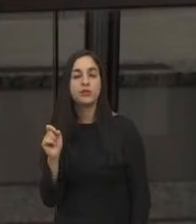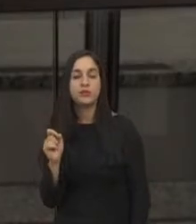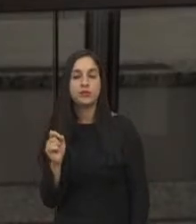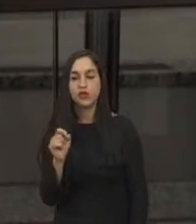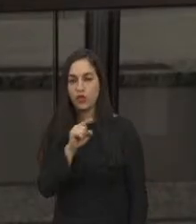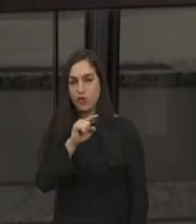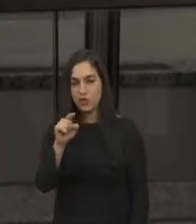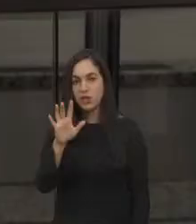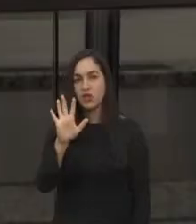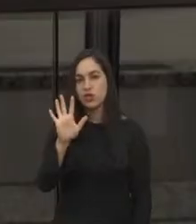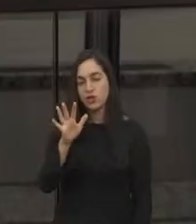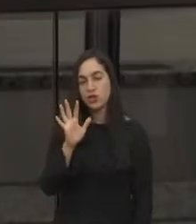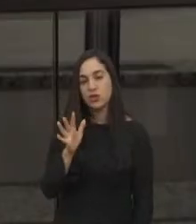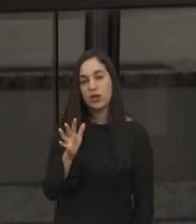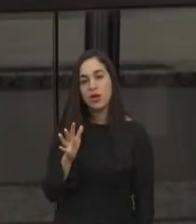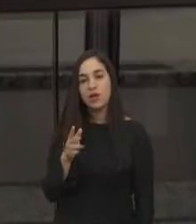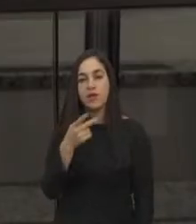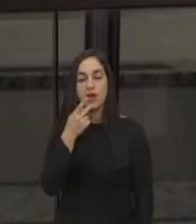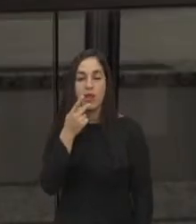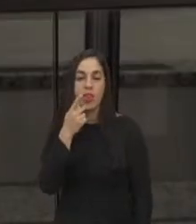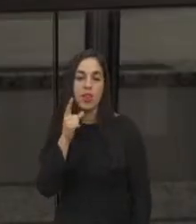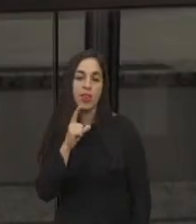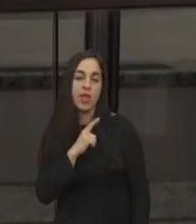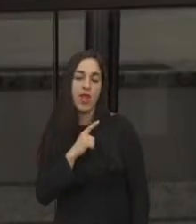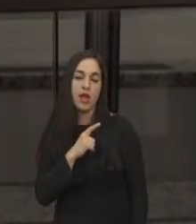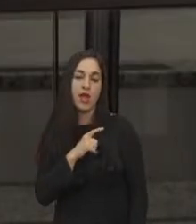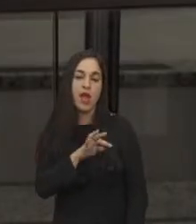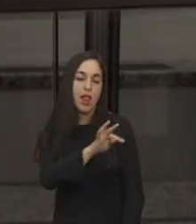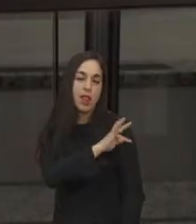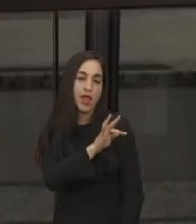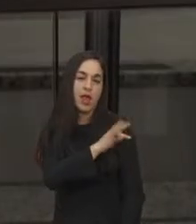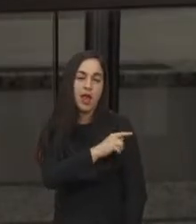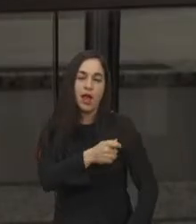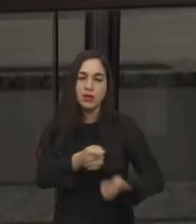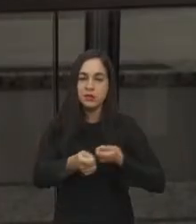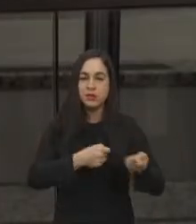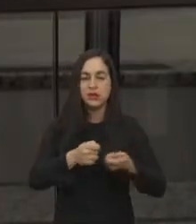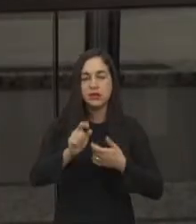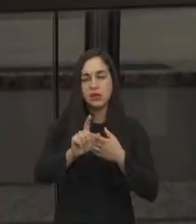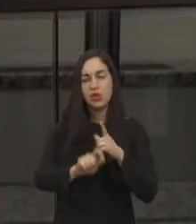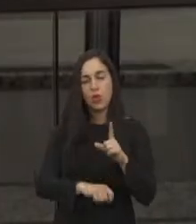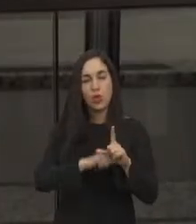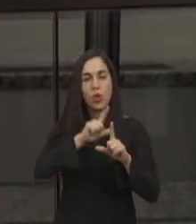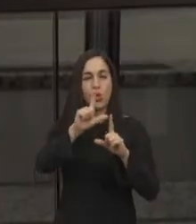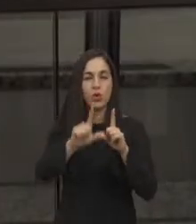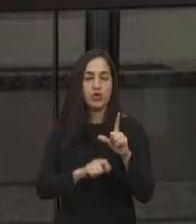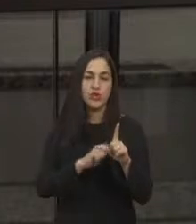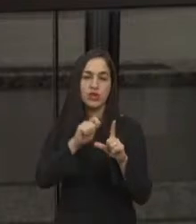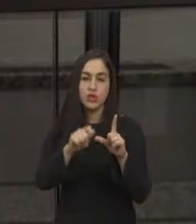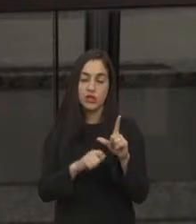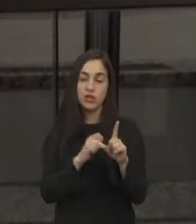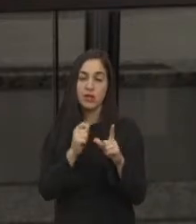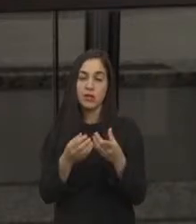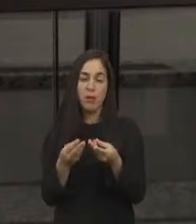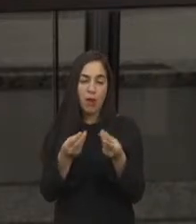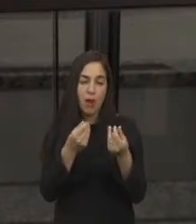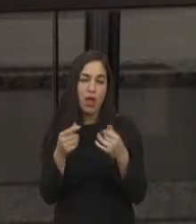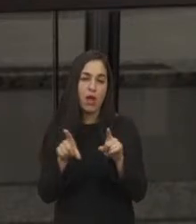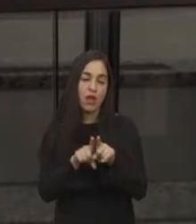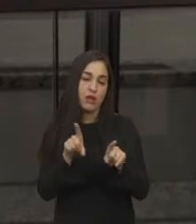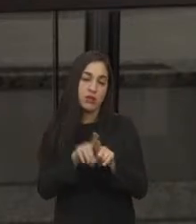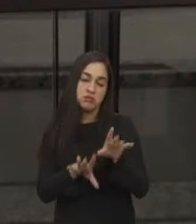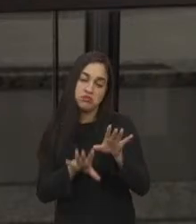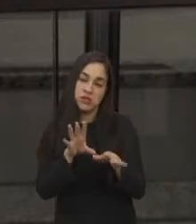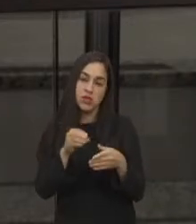como vocês estão intercalando técnico, administração, logística e qualidade, de repente intercalar a licenciatura também.